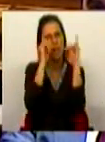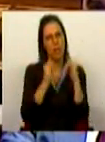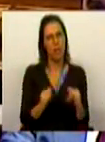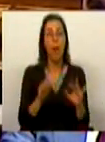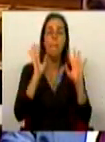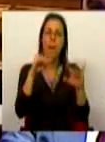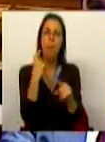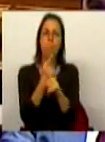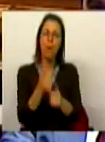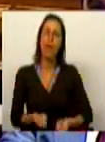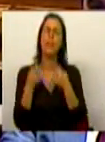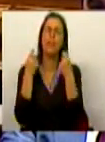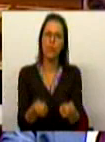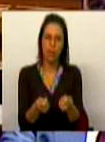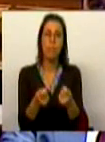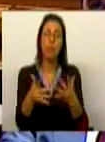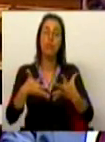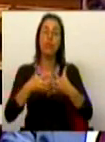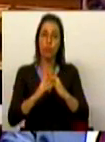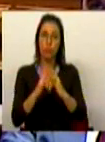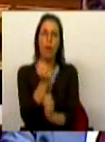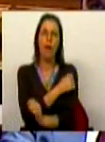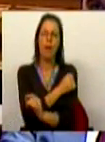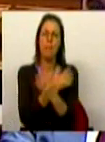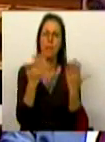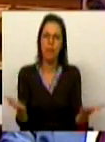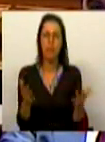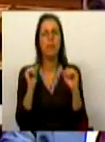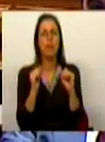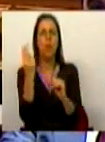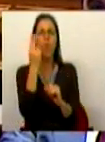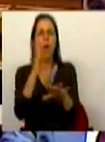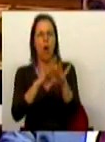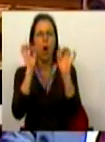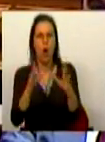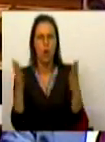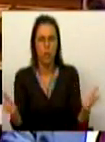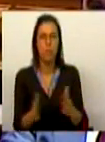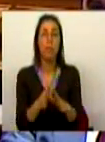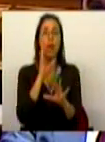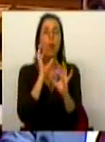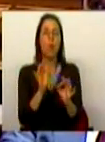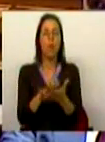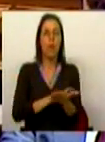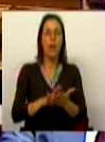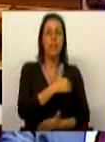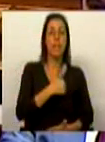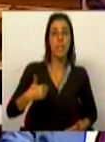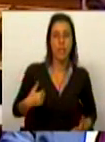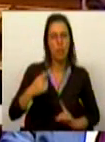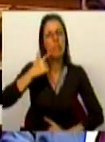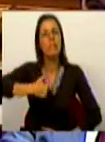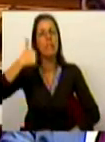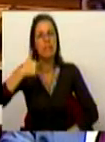mas também o investimento nas infraestruturas de habitação, nas unidades hospitalares, nos cuidados primários de saúde,